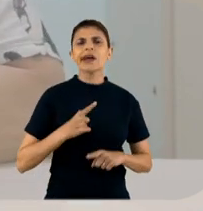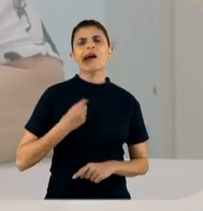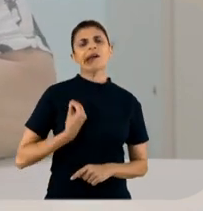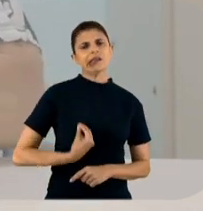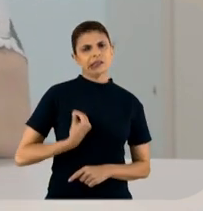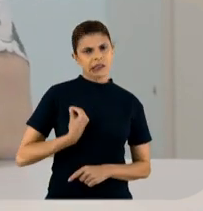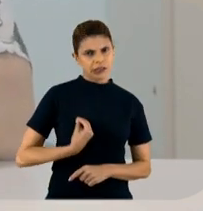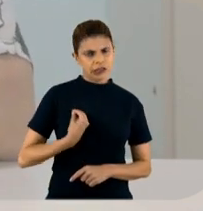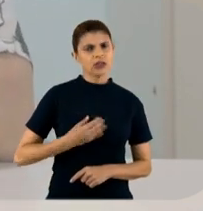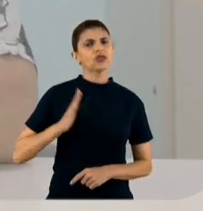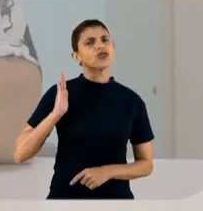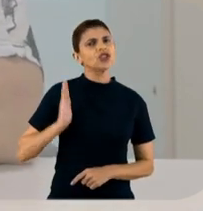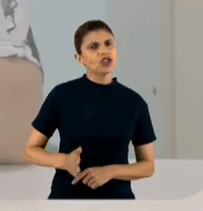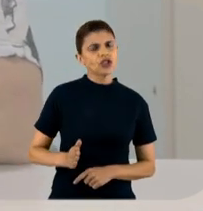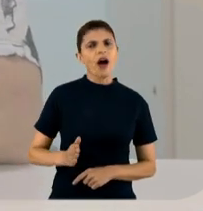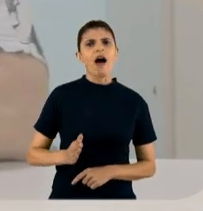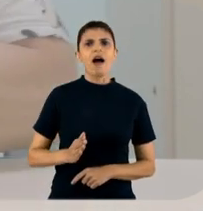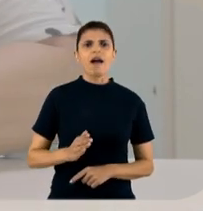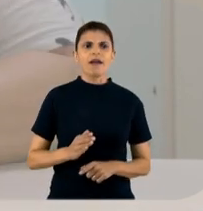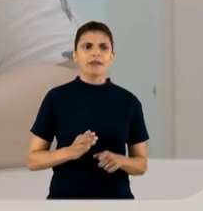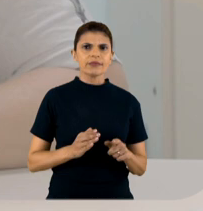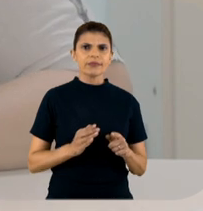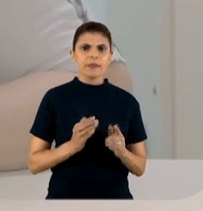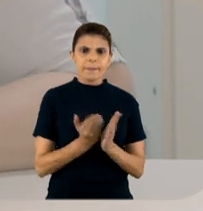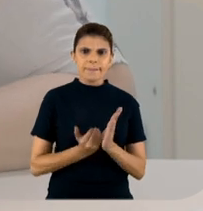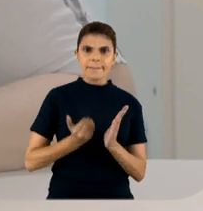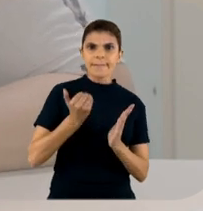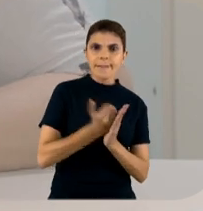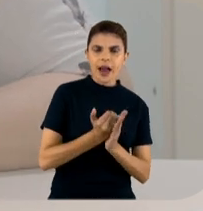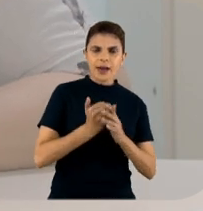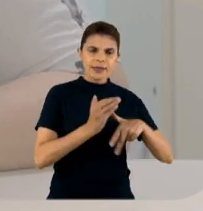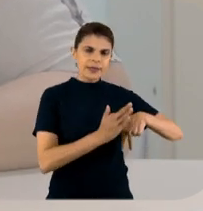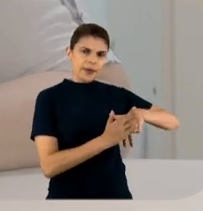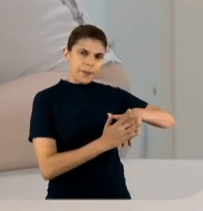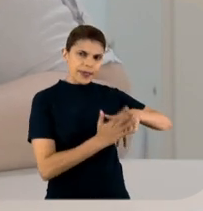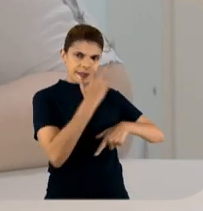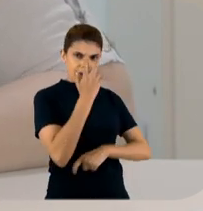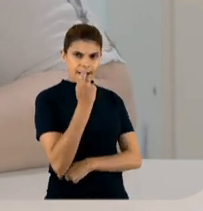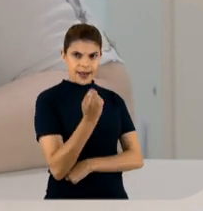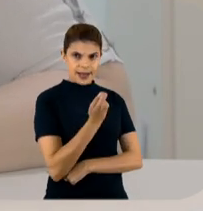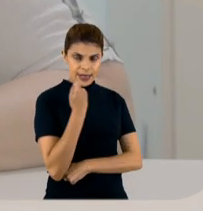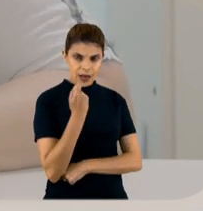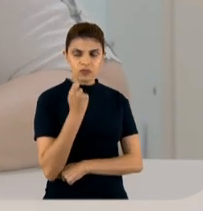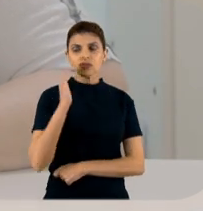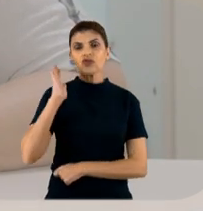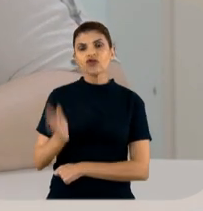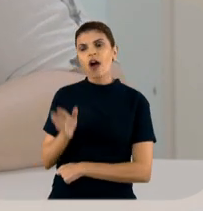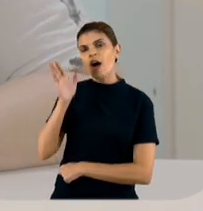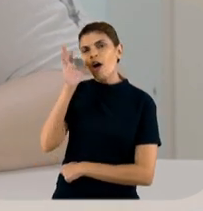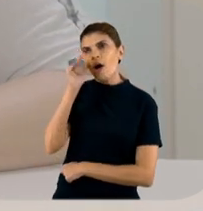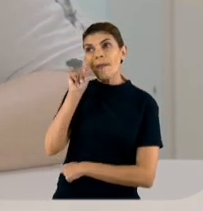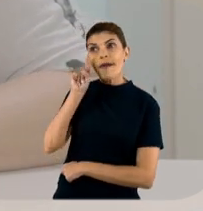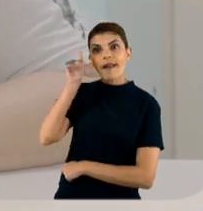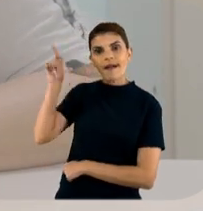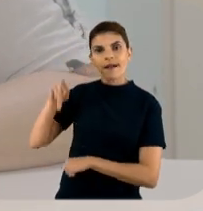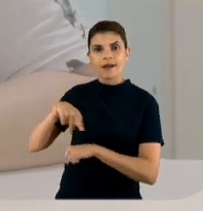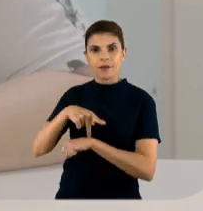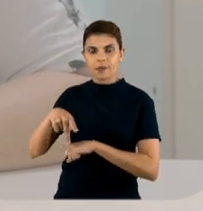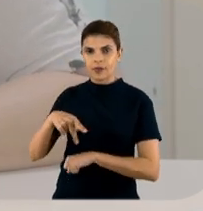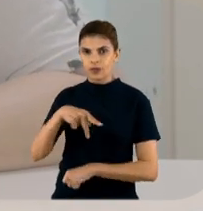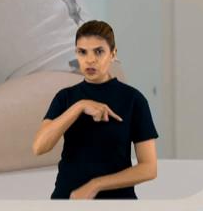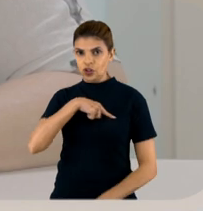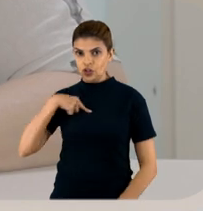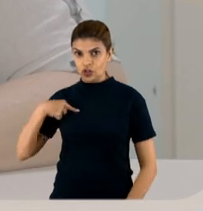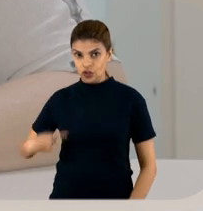que existe um uma tendência a excesso de coagulação nos pacientes graves Ela já foi observada na